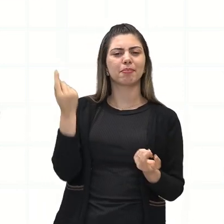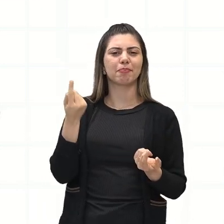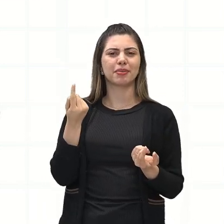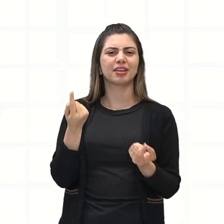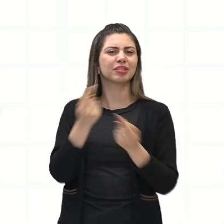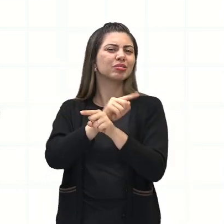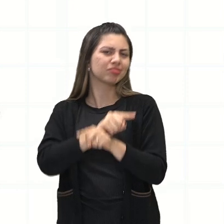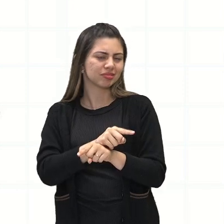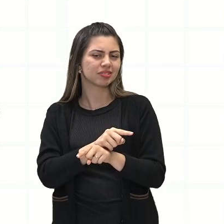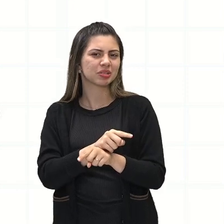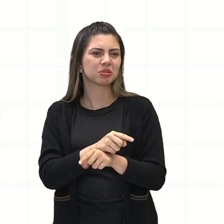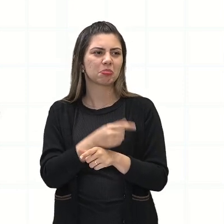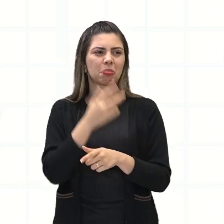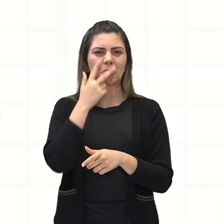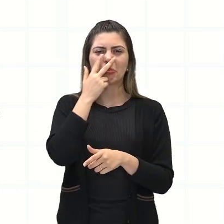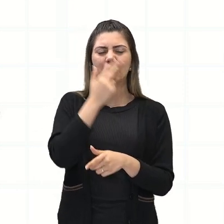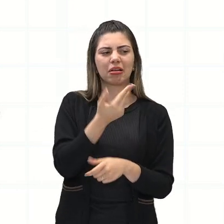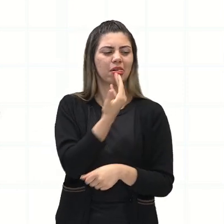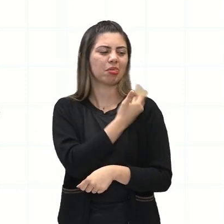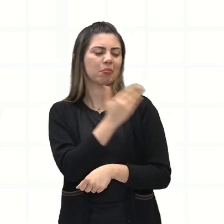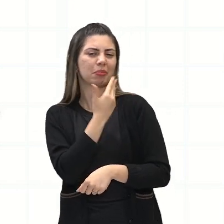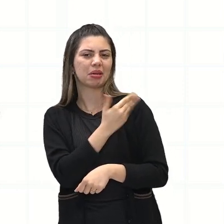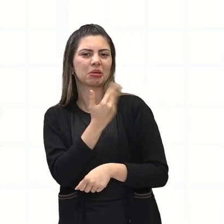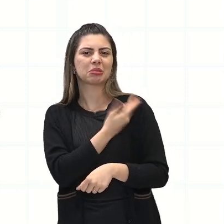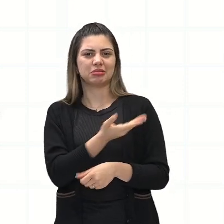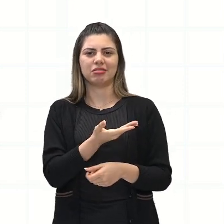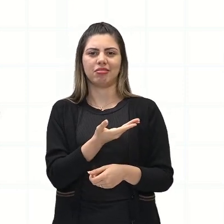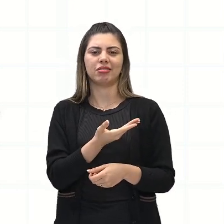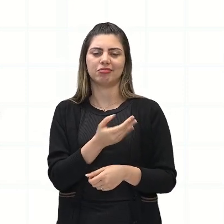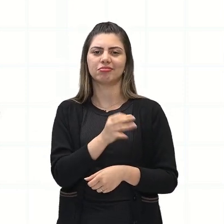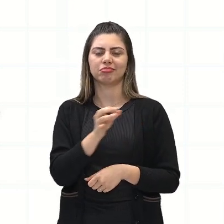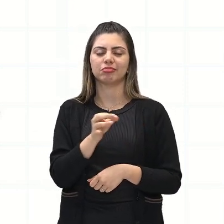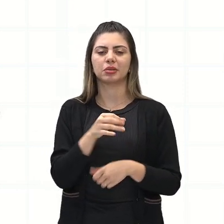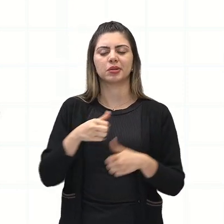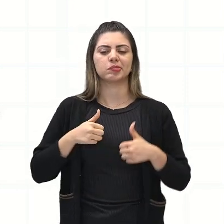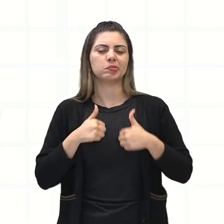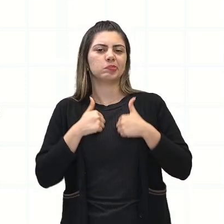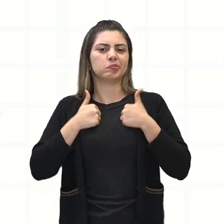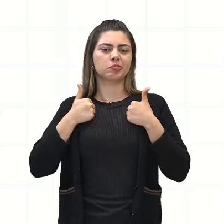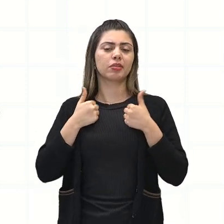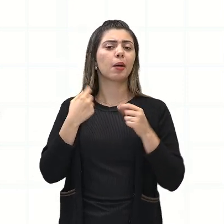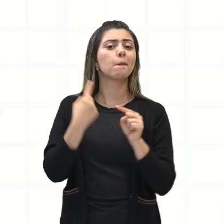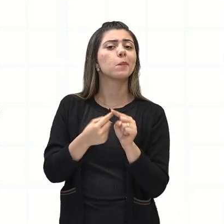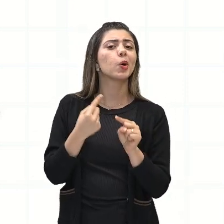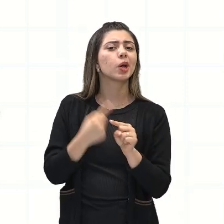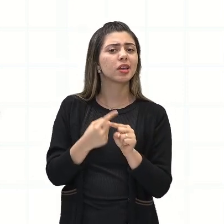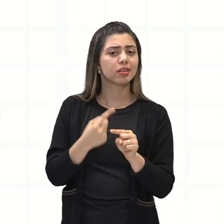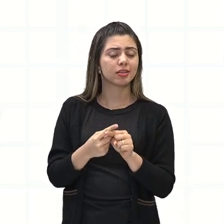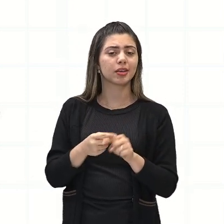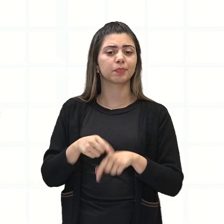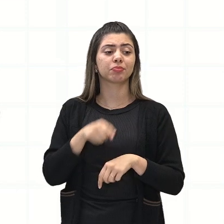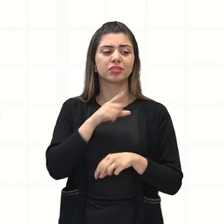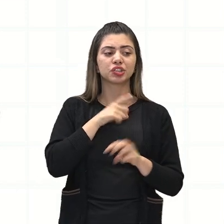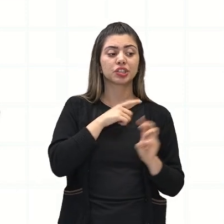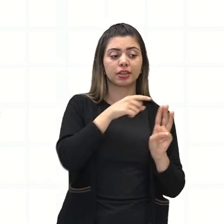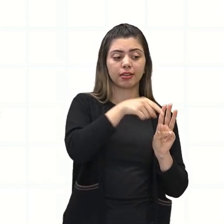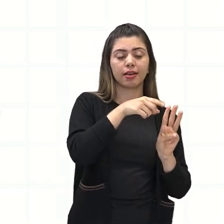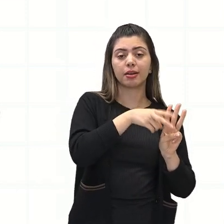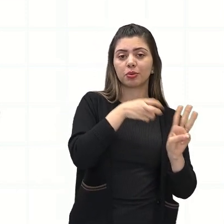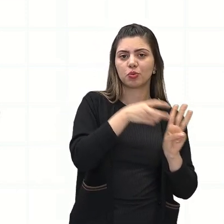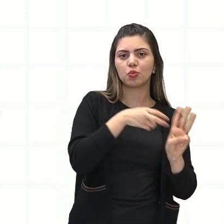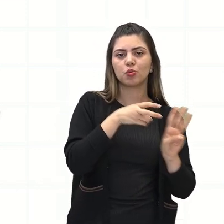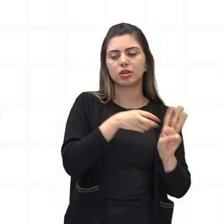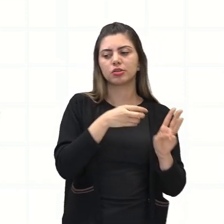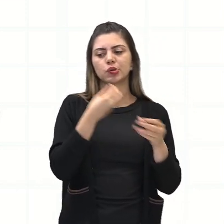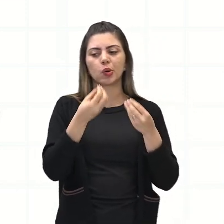da ignorância, da arrogância, né? Por quê? Ele vestiu o índio, ele aculturou